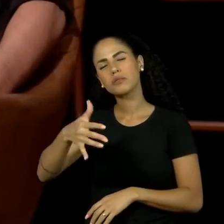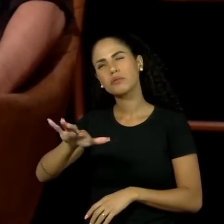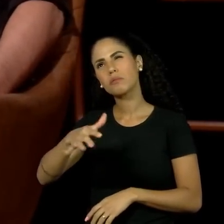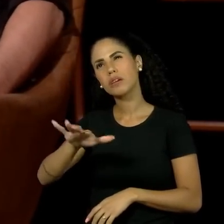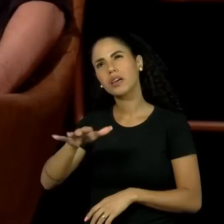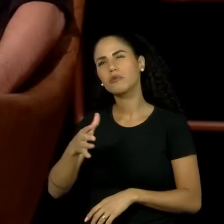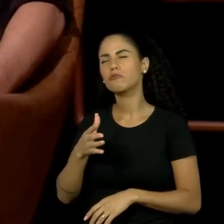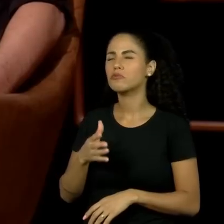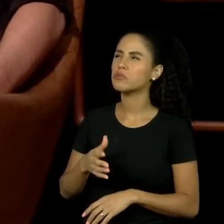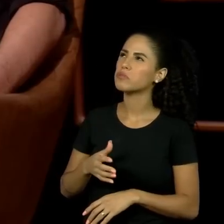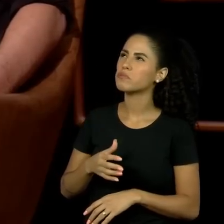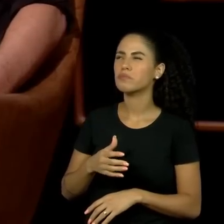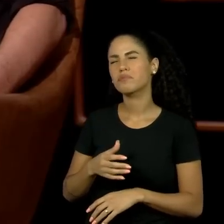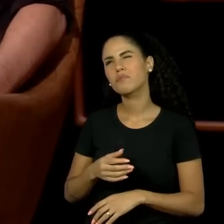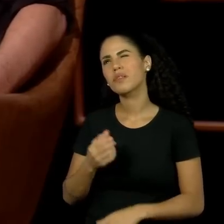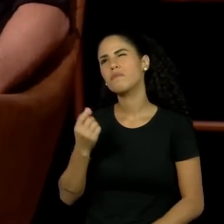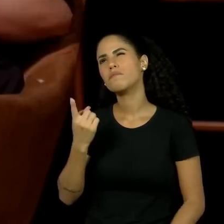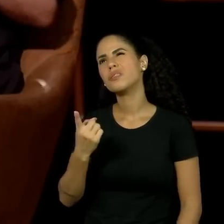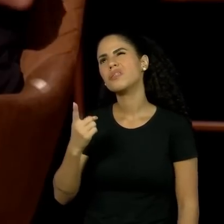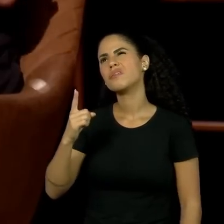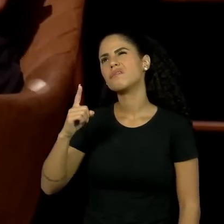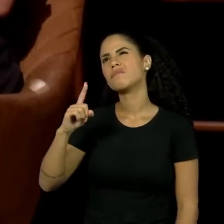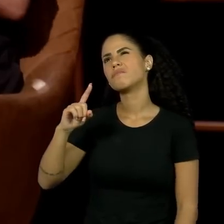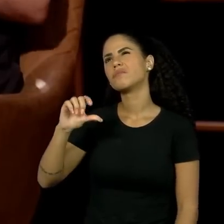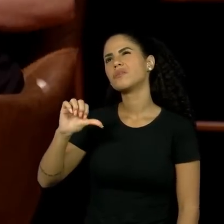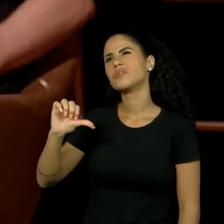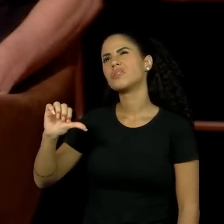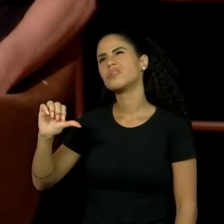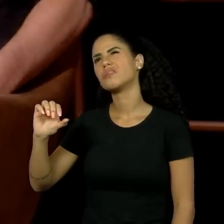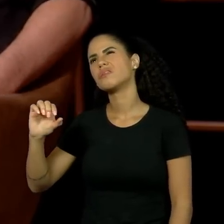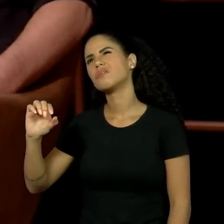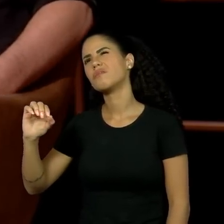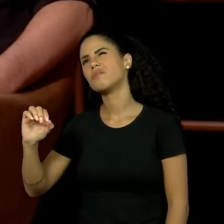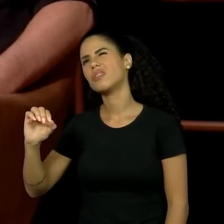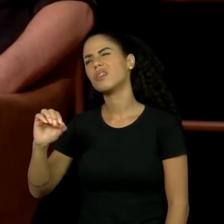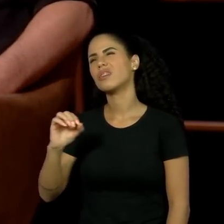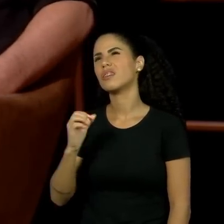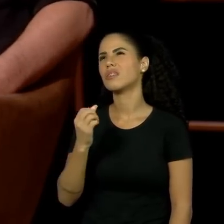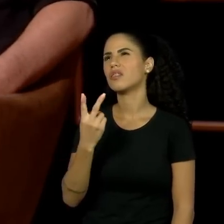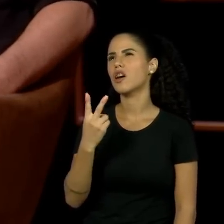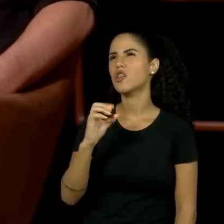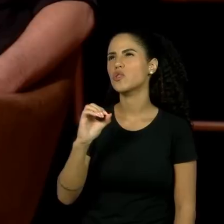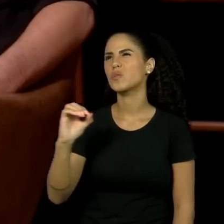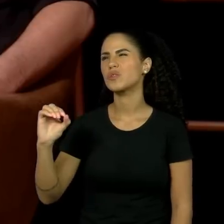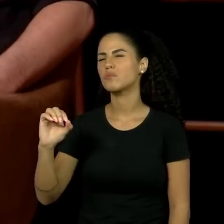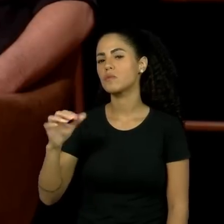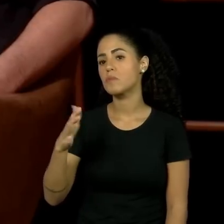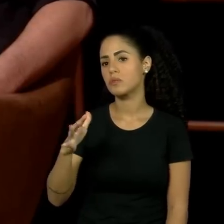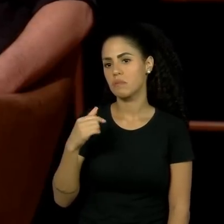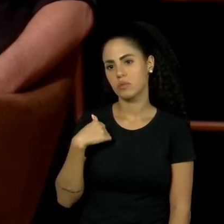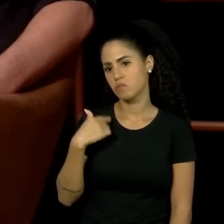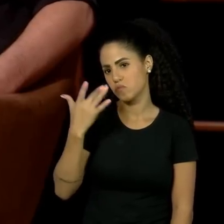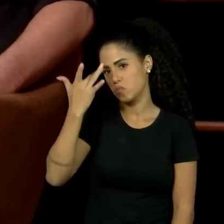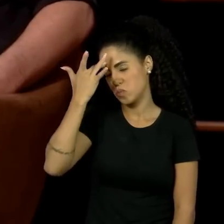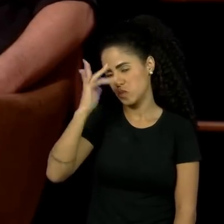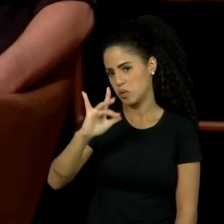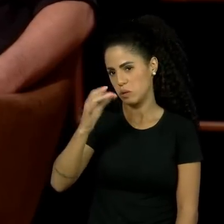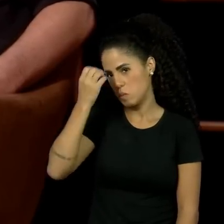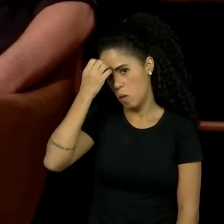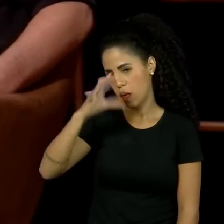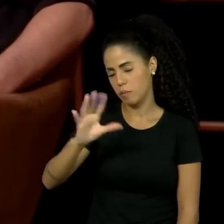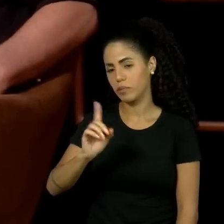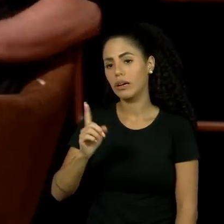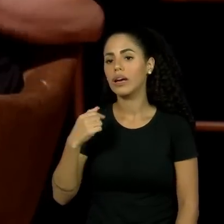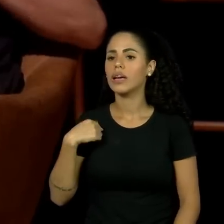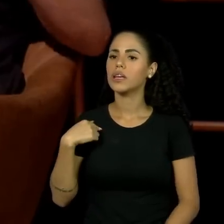pelo, eu acho que ano 2000, por aí, por volta do ano 2000, eu estava